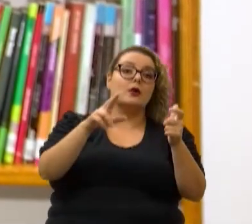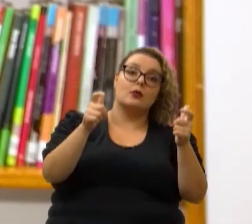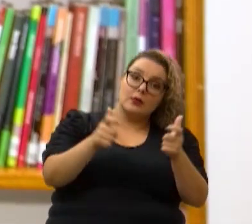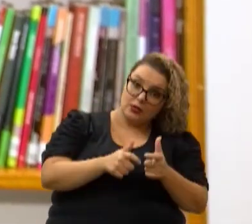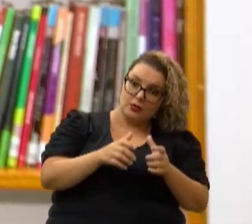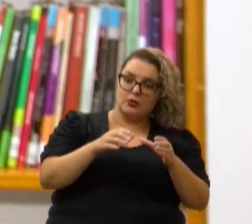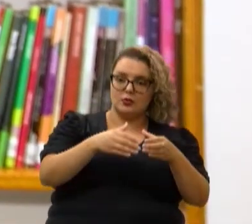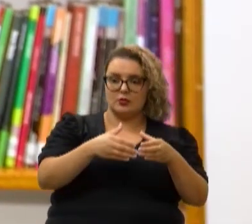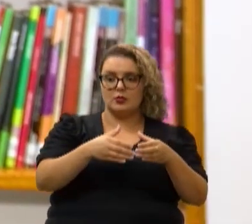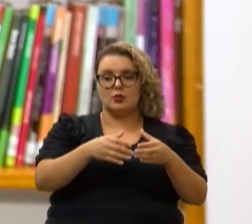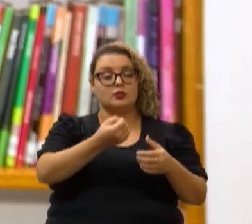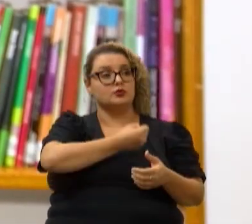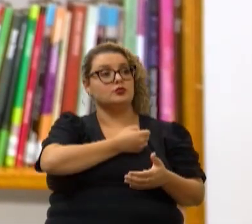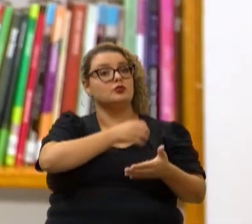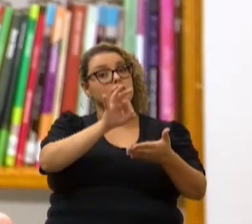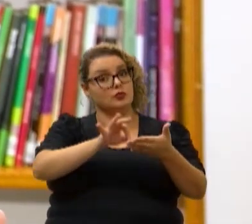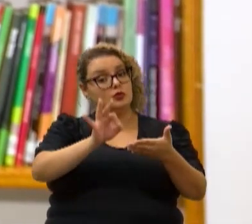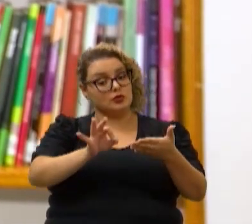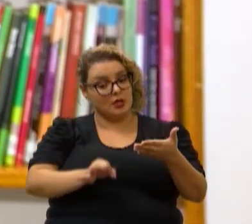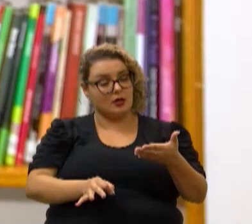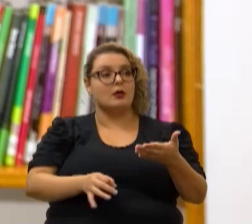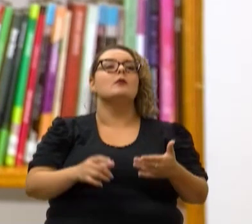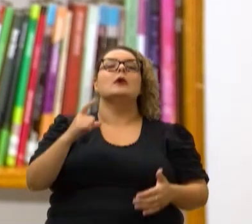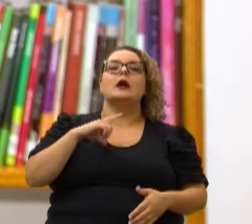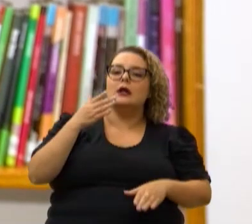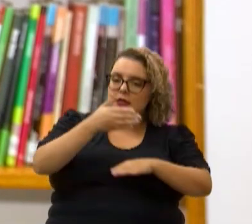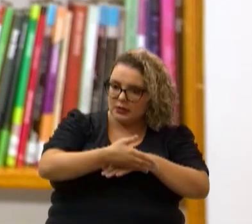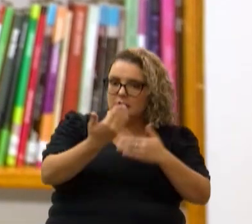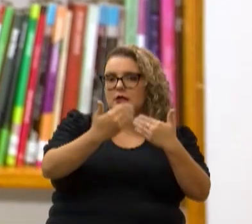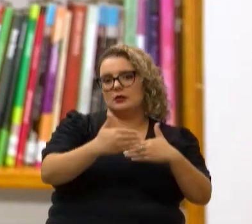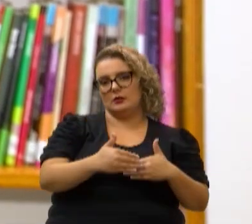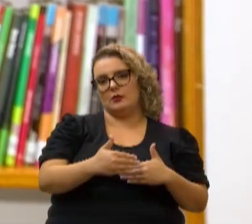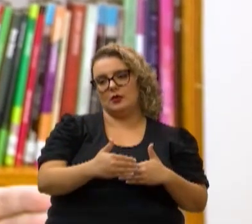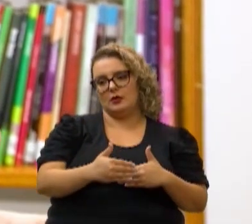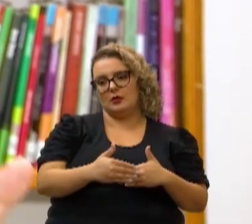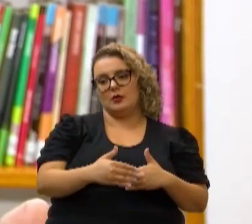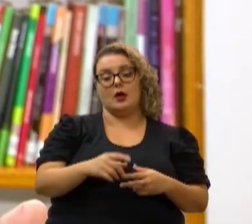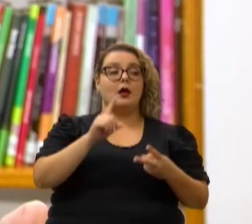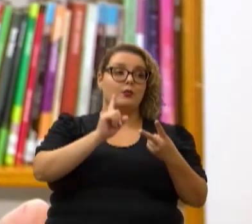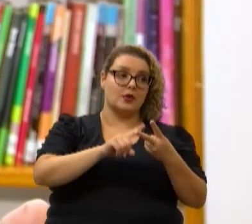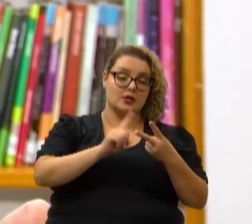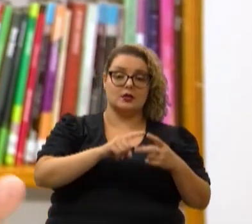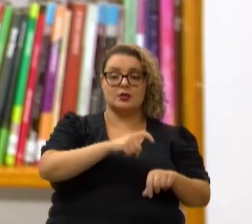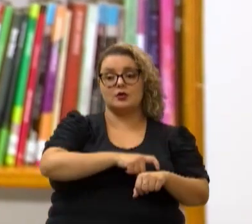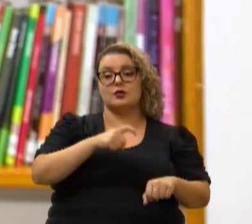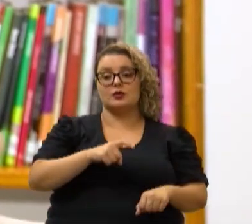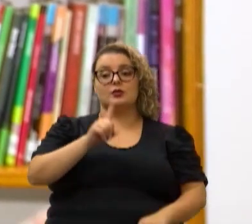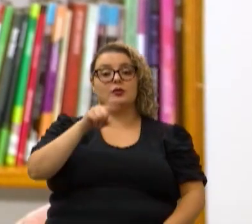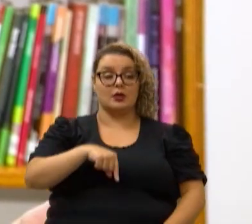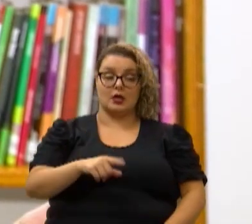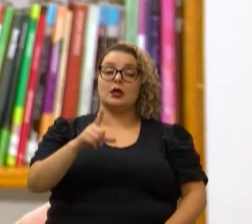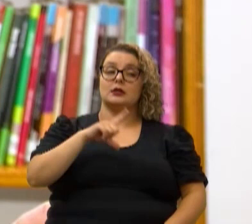menor número de acertos, mas elas estarão presentes na minha prova. A minha segunda fase